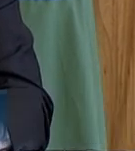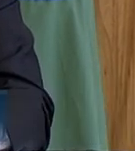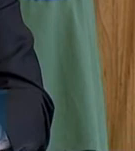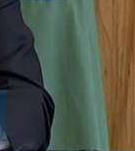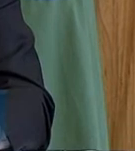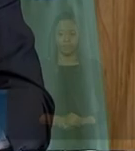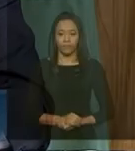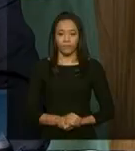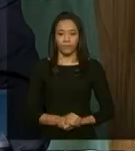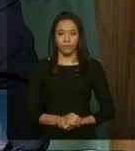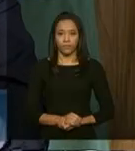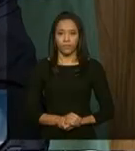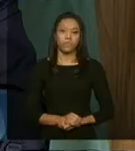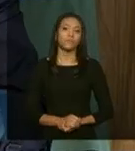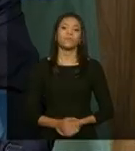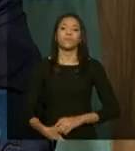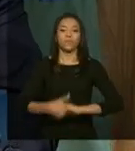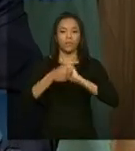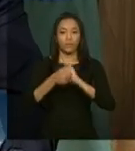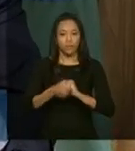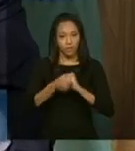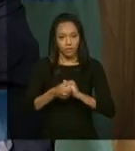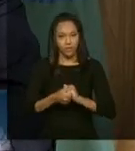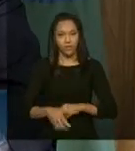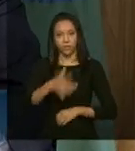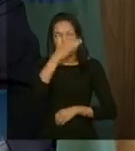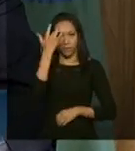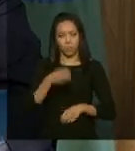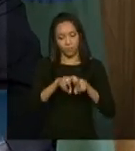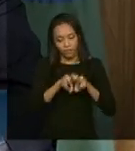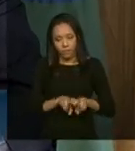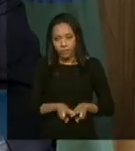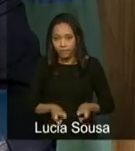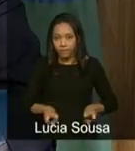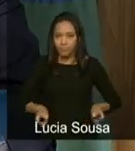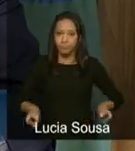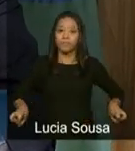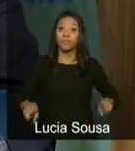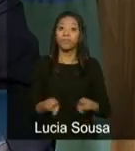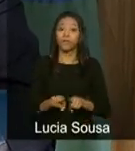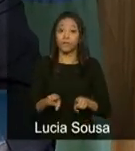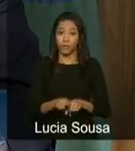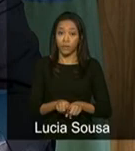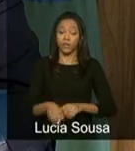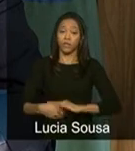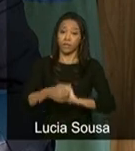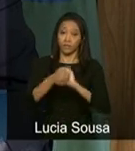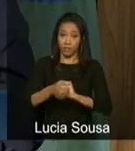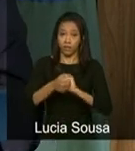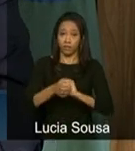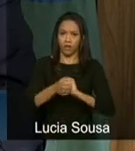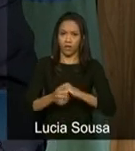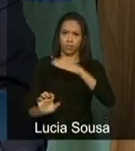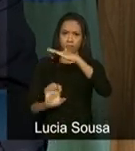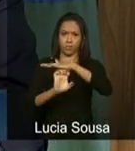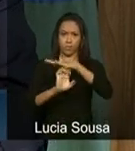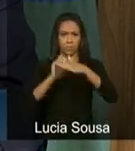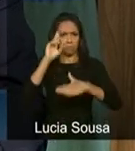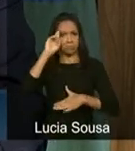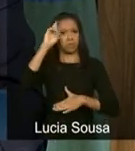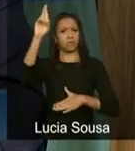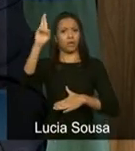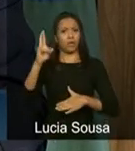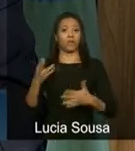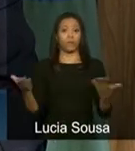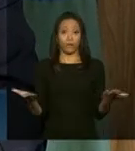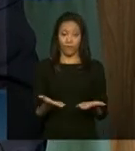Planejamento, Orçamento e Gestão. Queria saudar também os empresários que aqui prestigiam essa iniciativa,